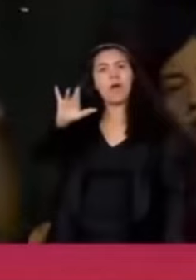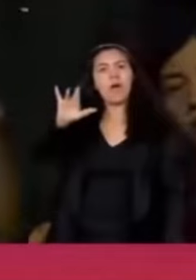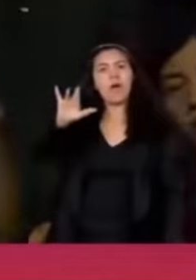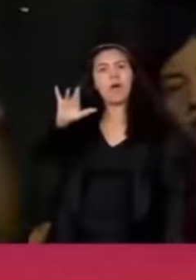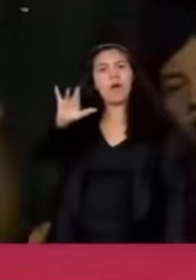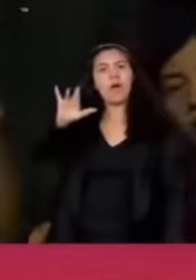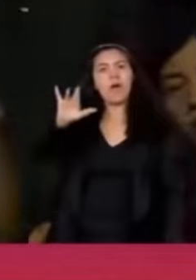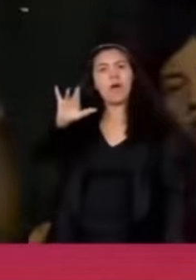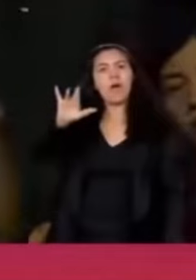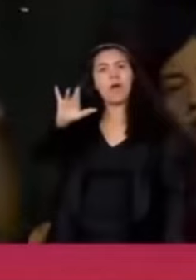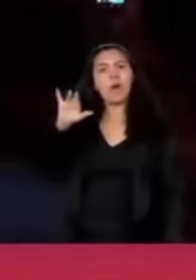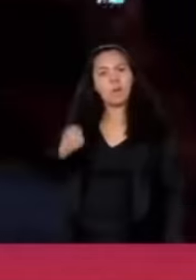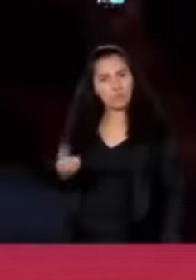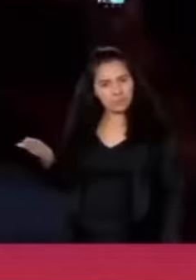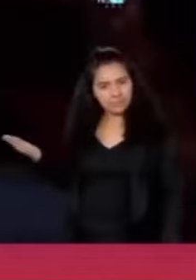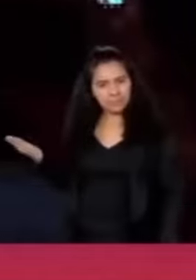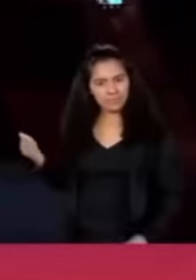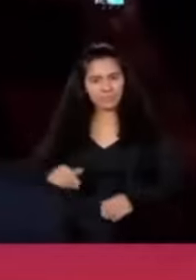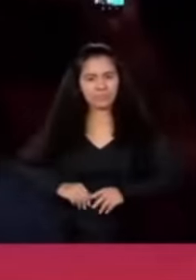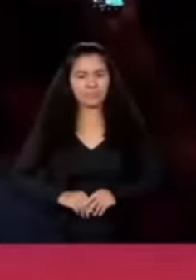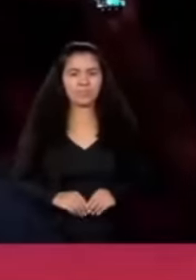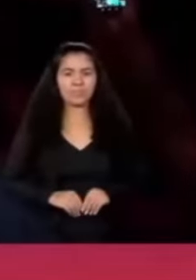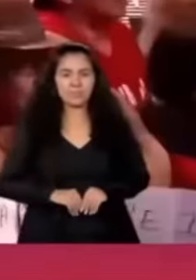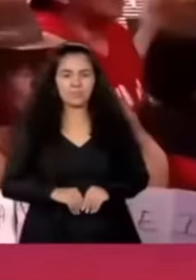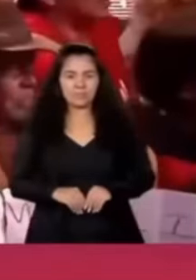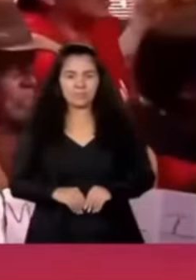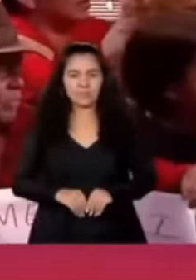né? Vamos ver.